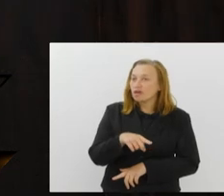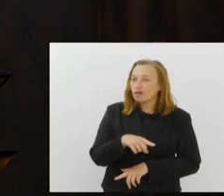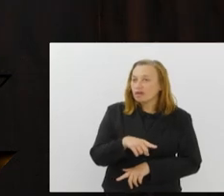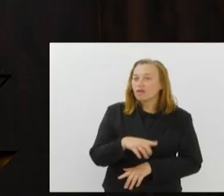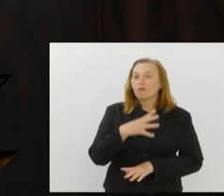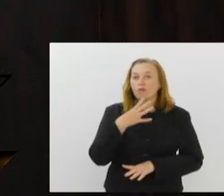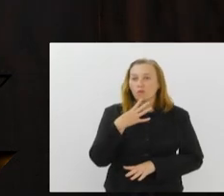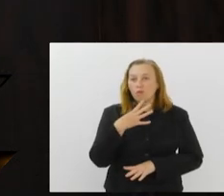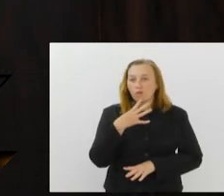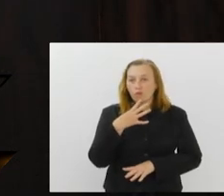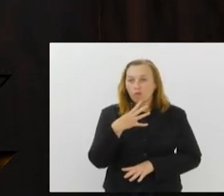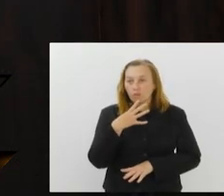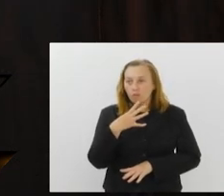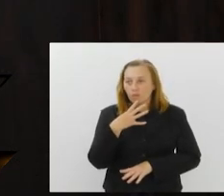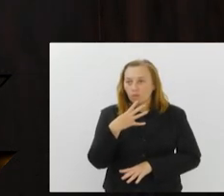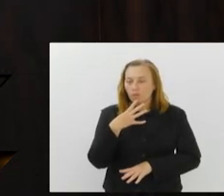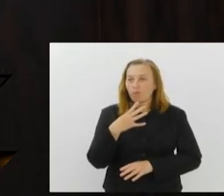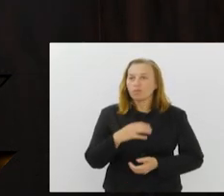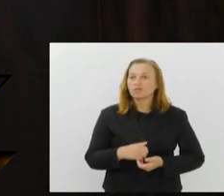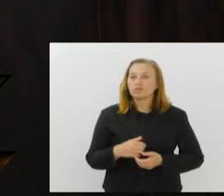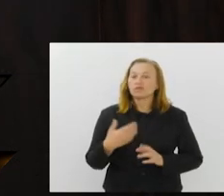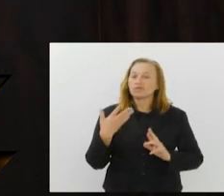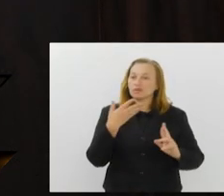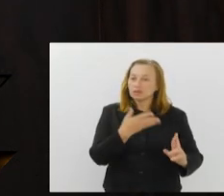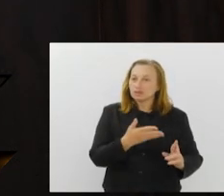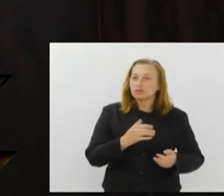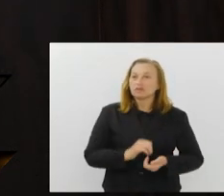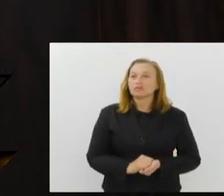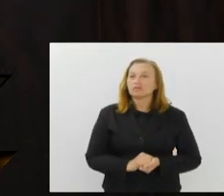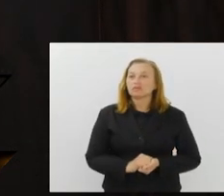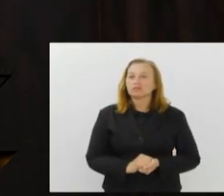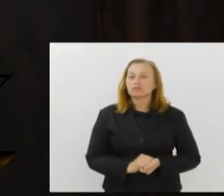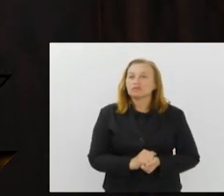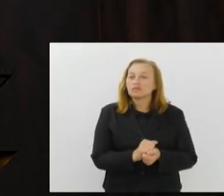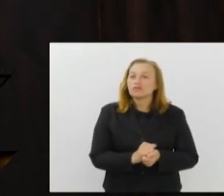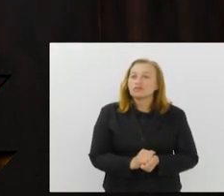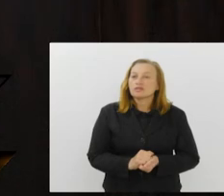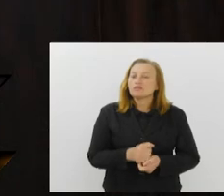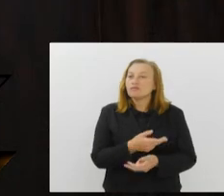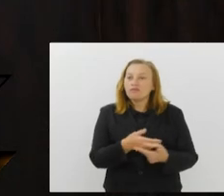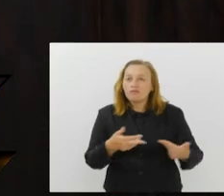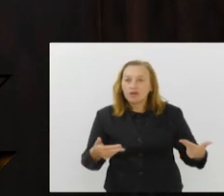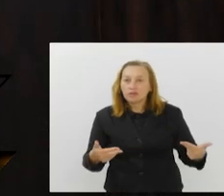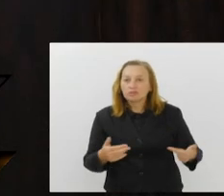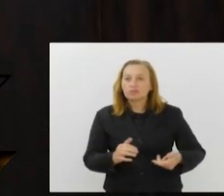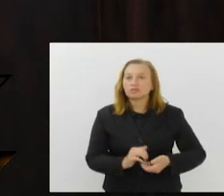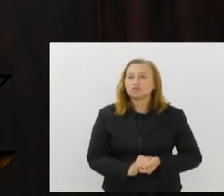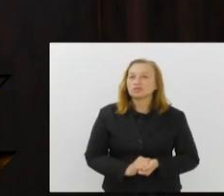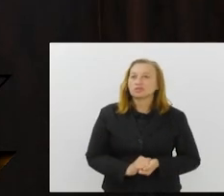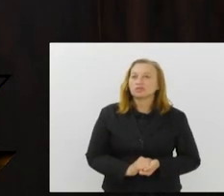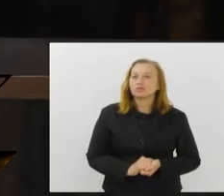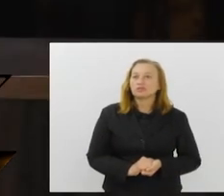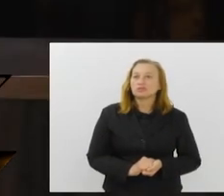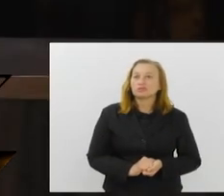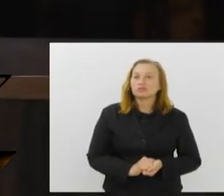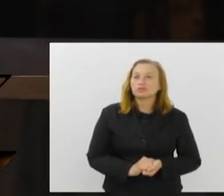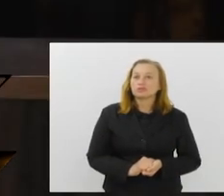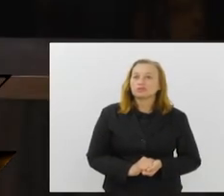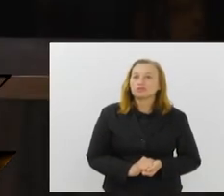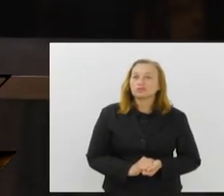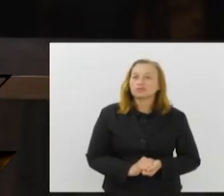reconhecido um escritório muito forte com muitas eh realizações e